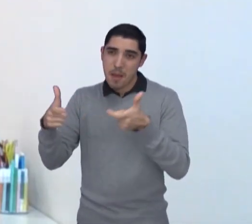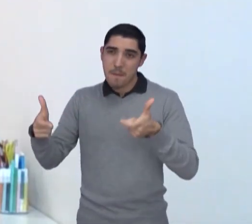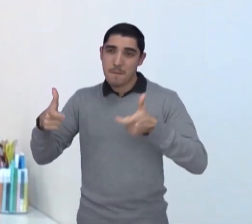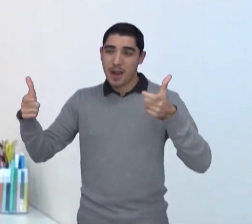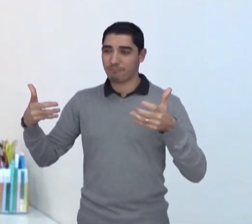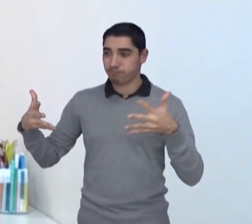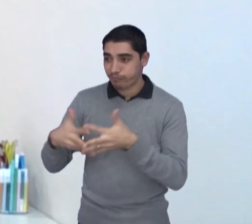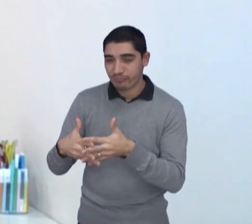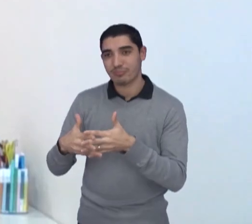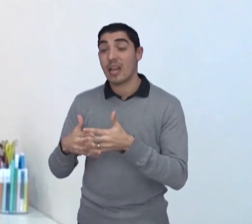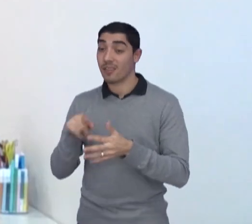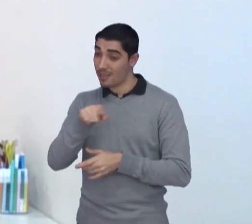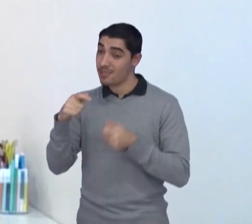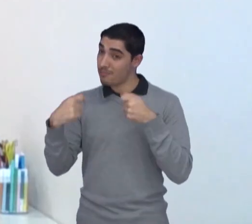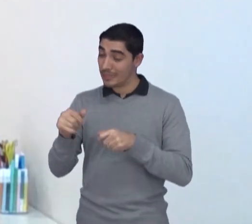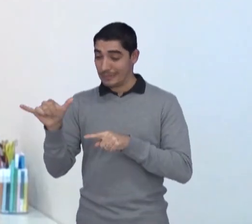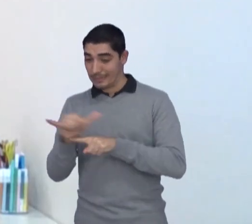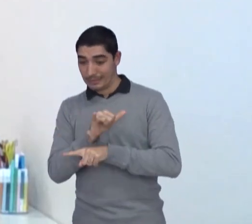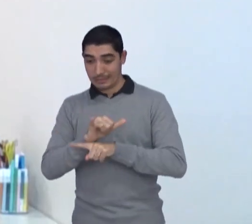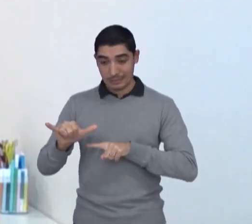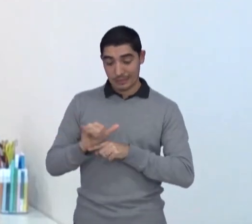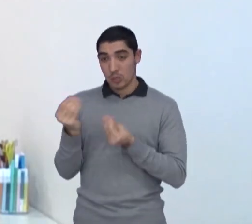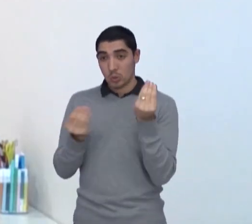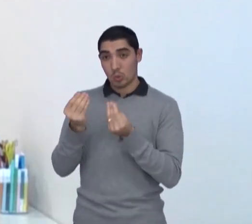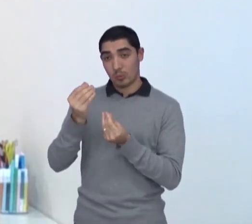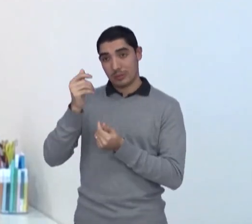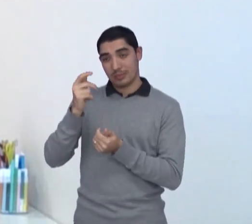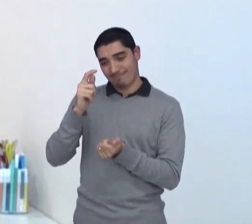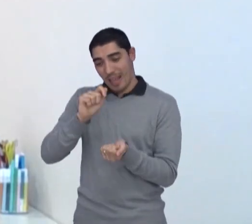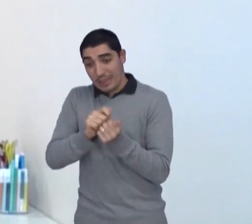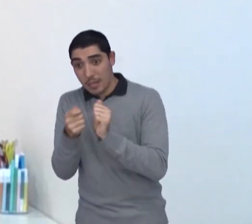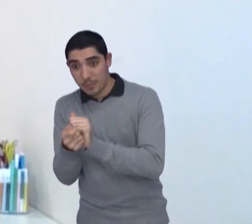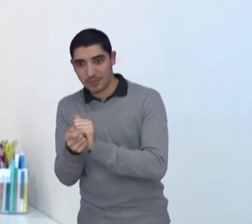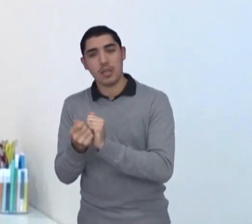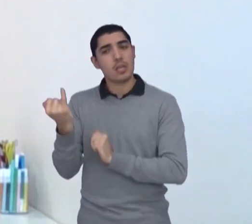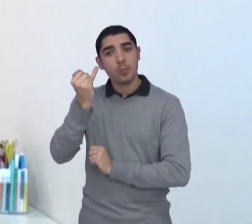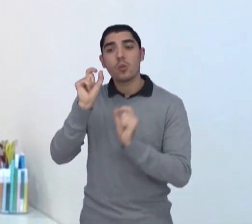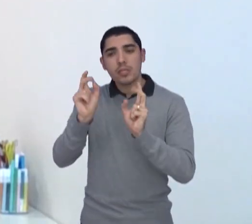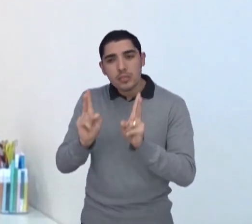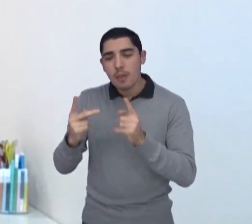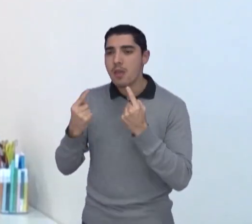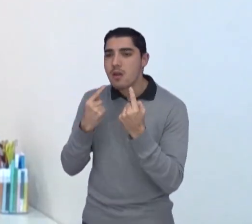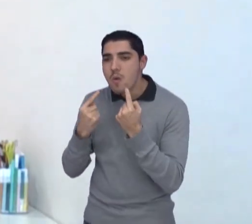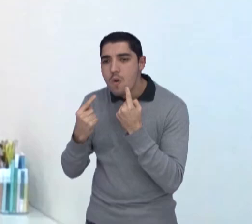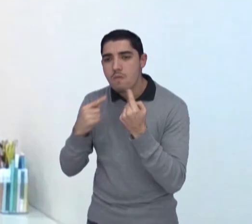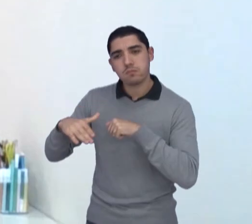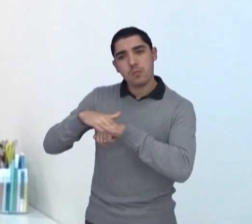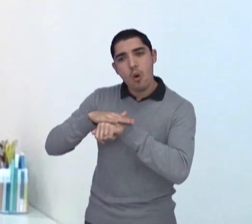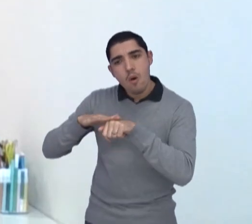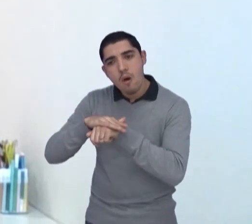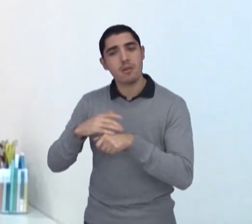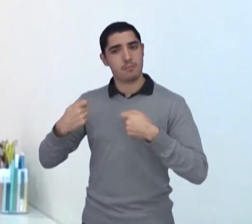vão precisar flexibilizar algumas questões, né? Ter uma escuta, que eu sempre falo, é ativa, né? Eu escuto não